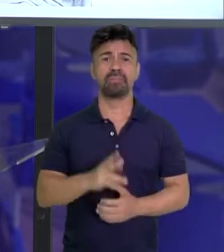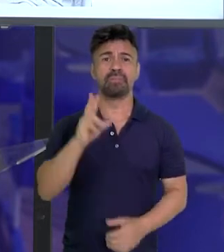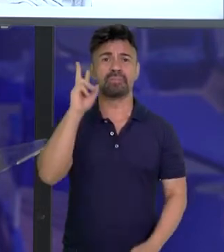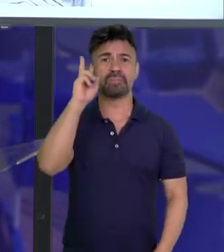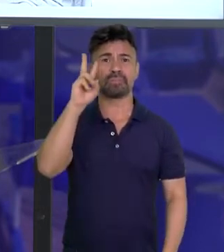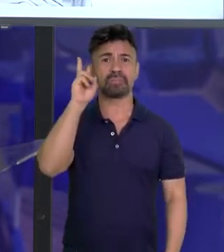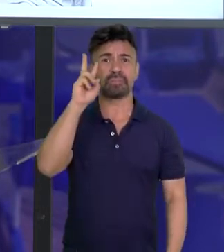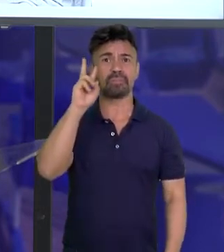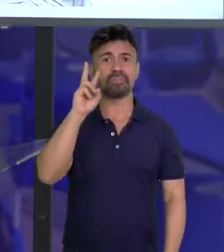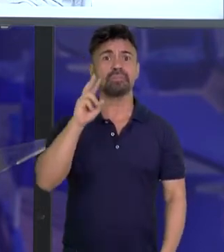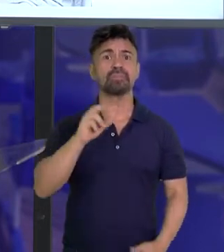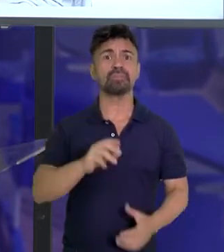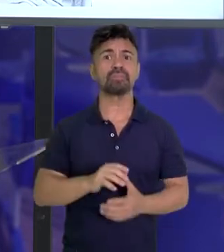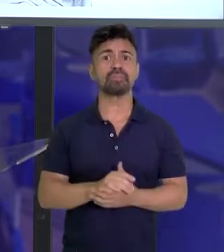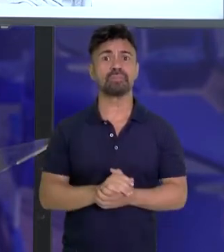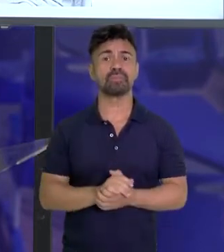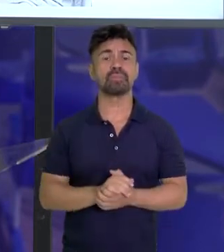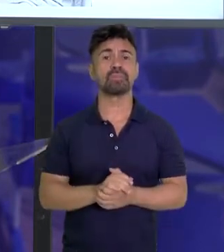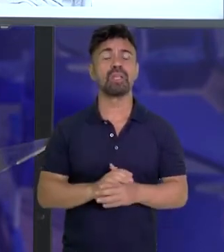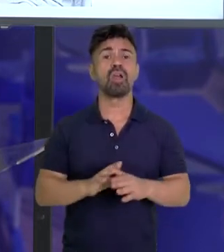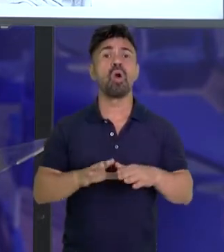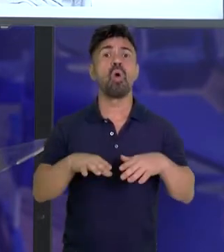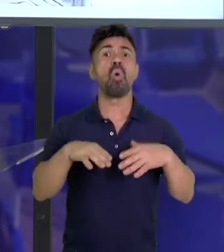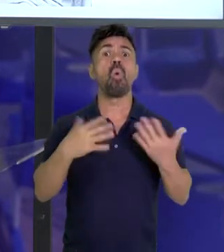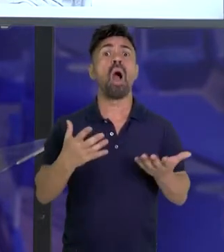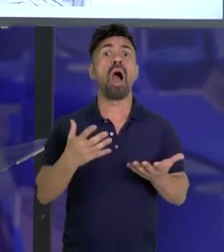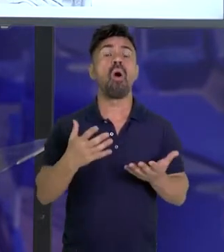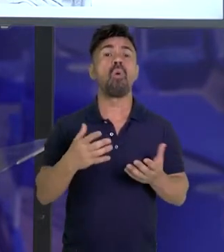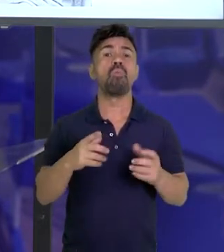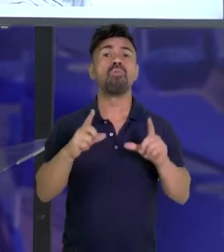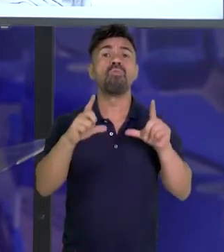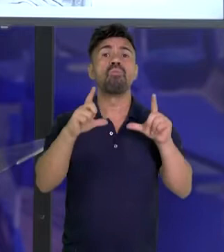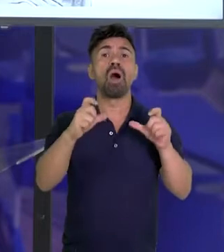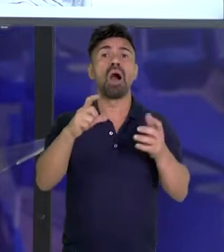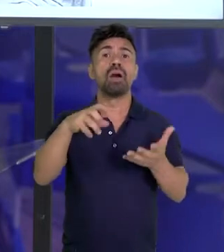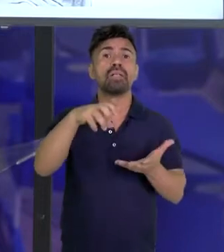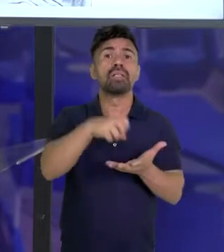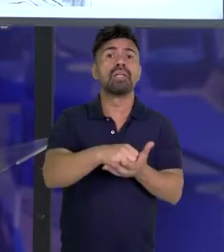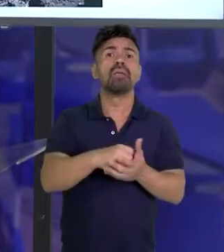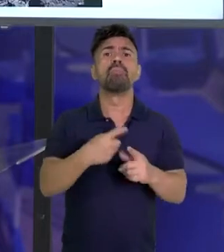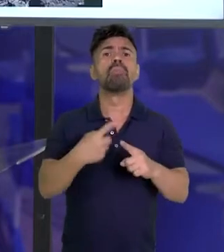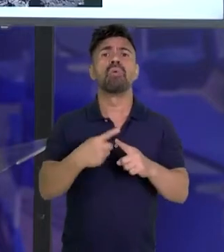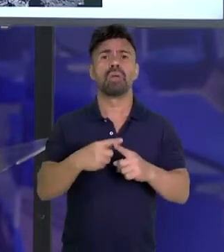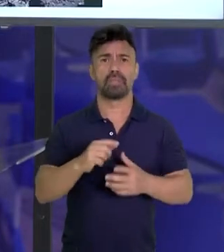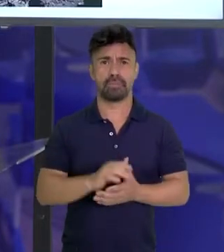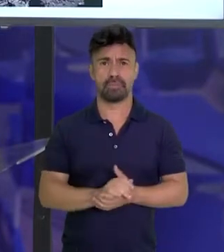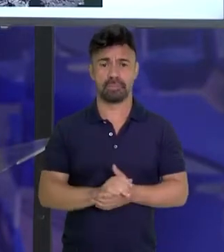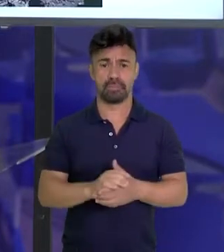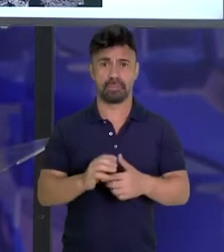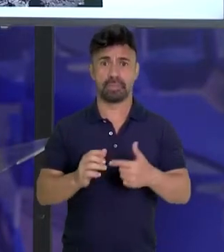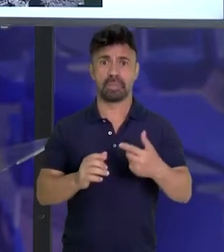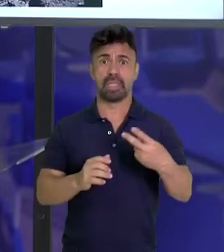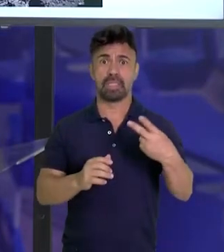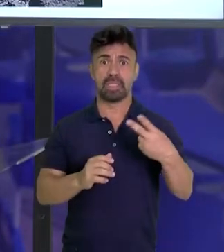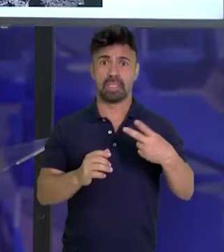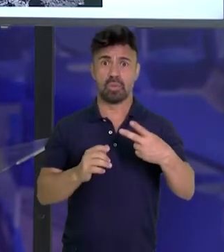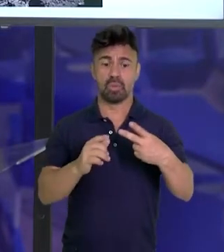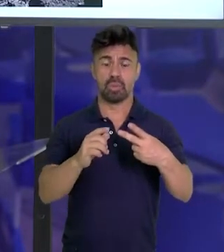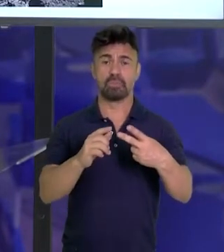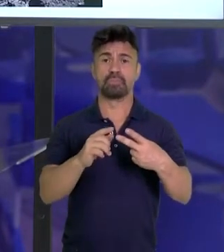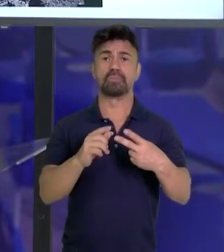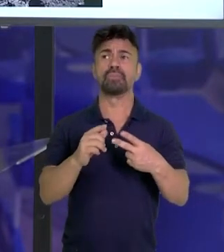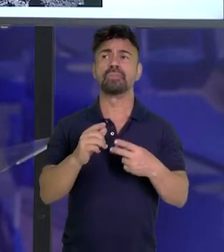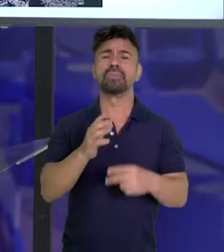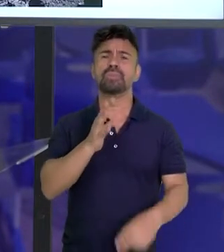Lembrem-se de ter em mente qual o interesse por trás de registrar um momento como esse. A segunda imagem